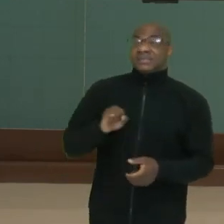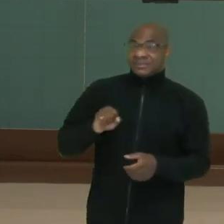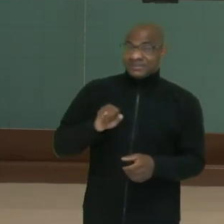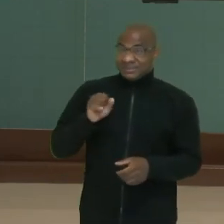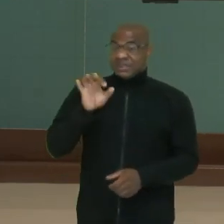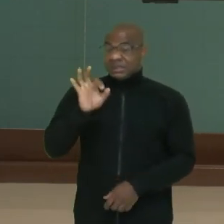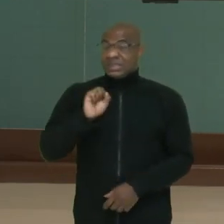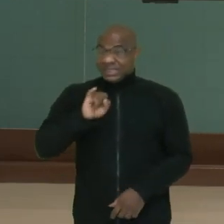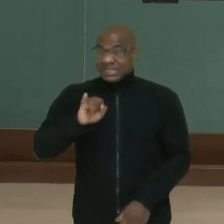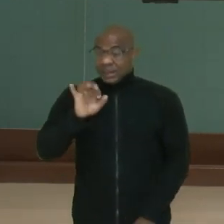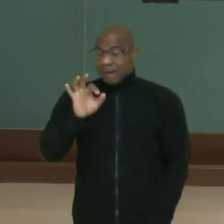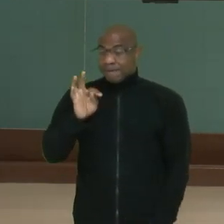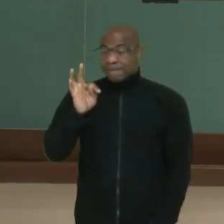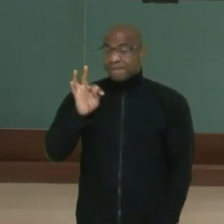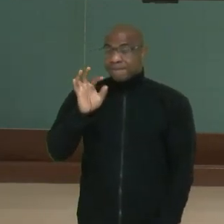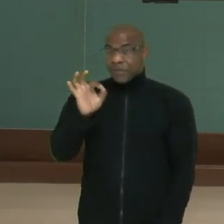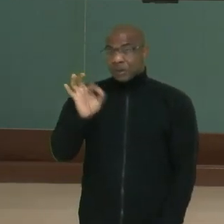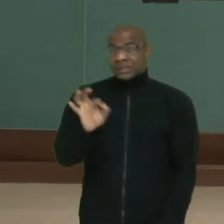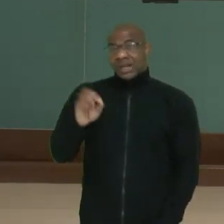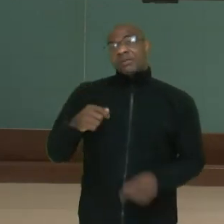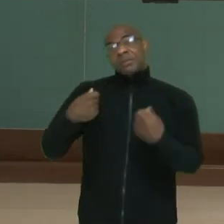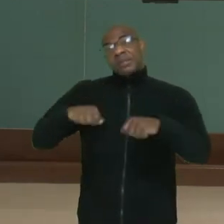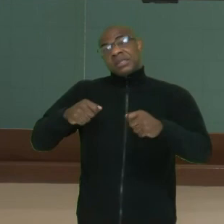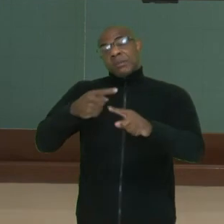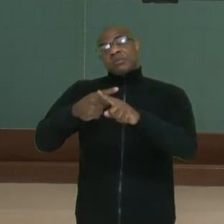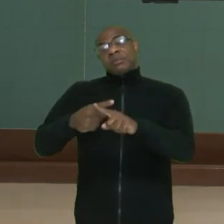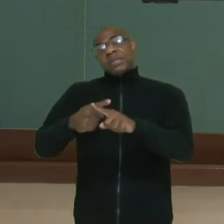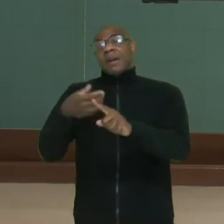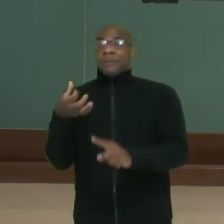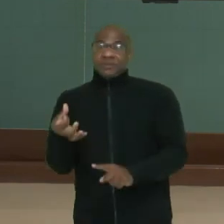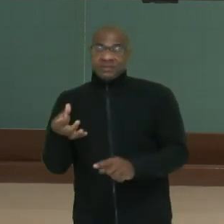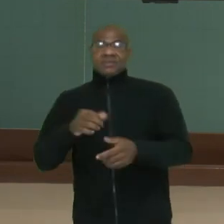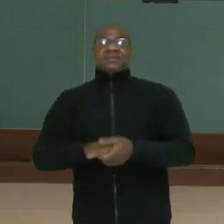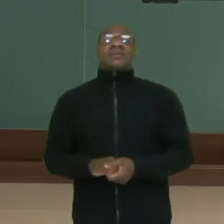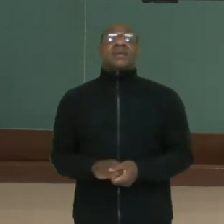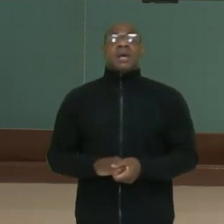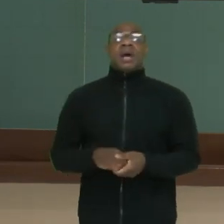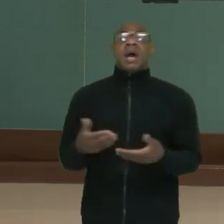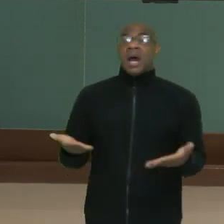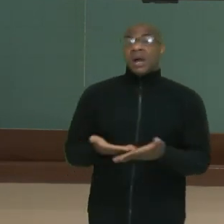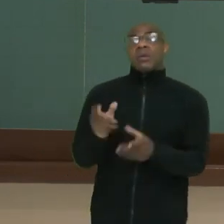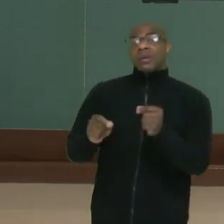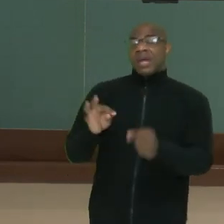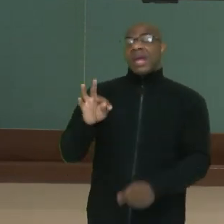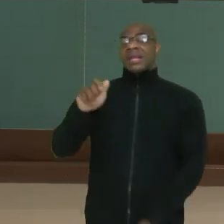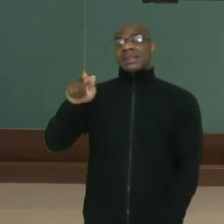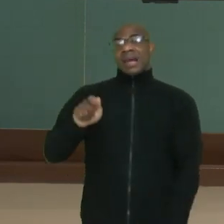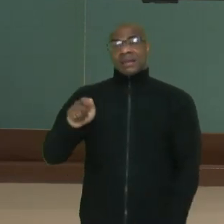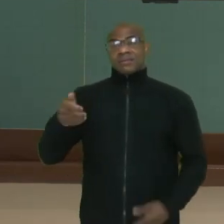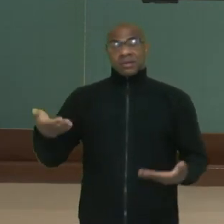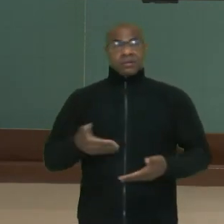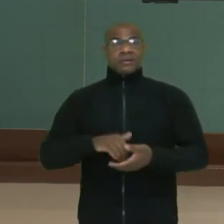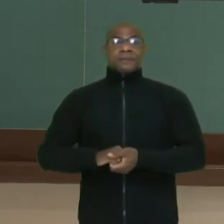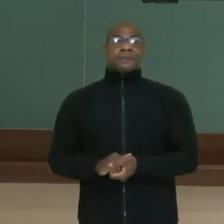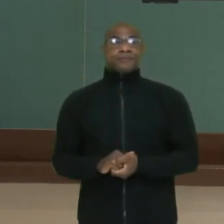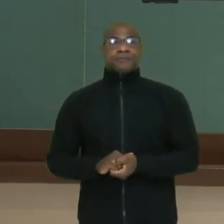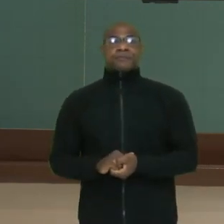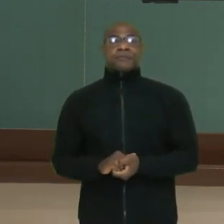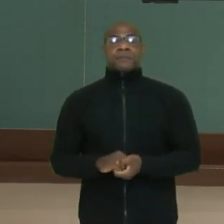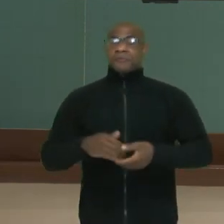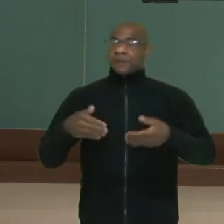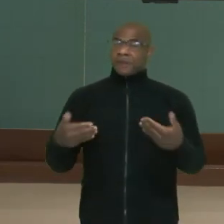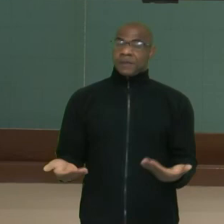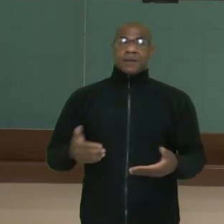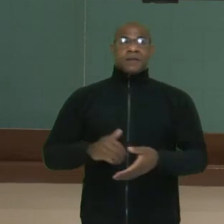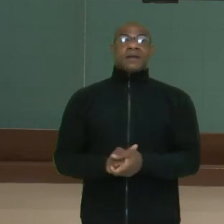ok? Então, essa é a taxa anual na forma numérica. Quiser porcentagem, multiplica por 100. E